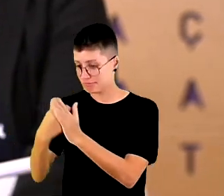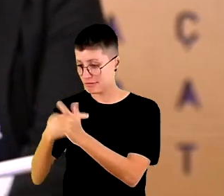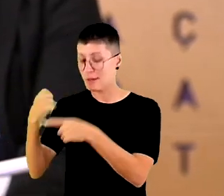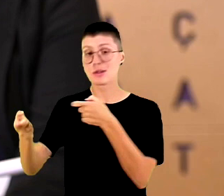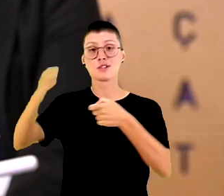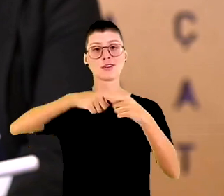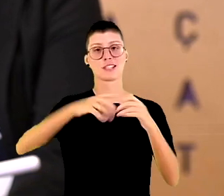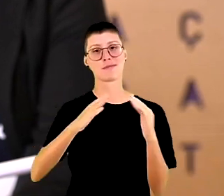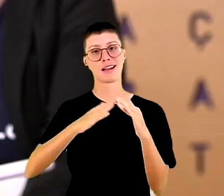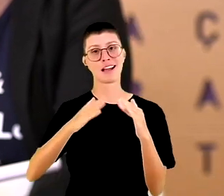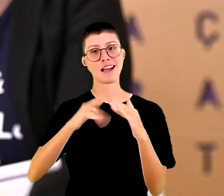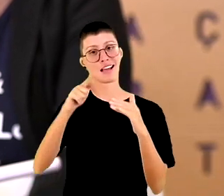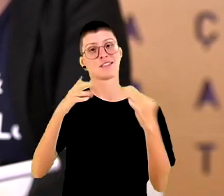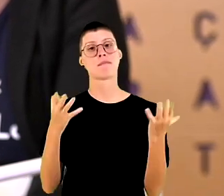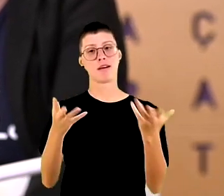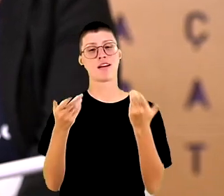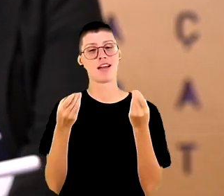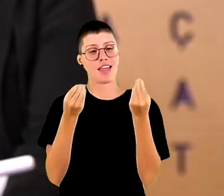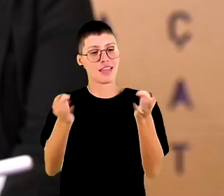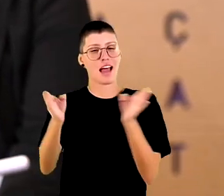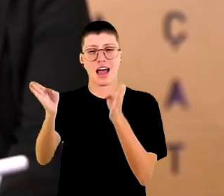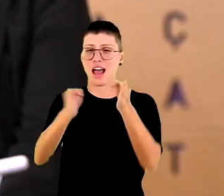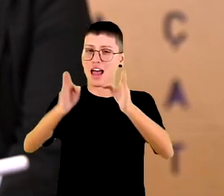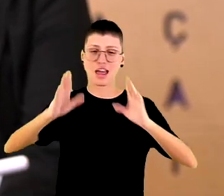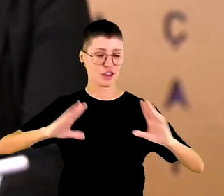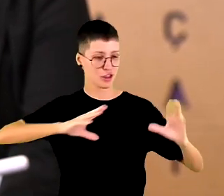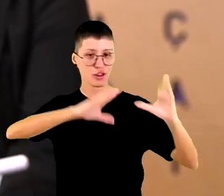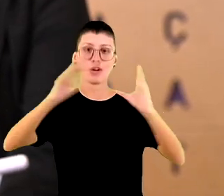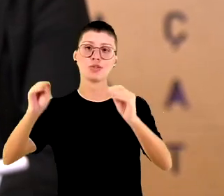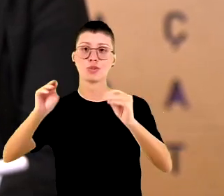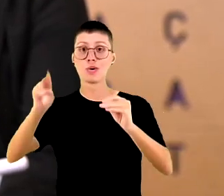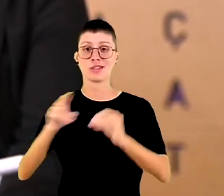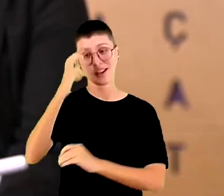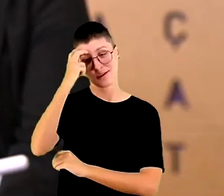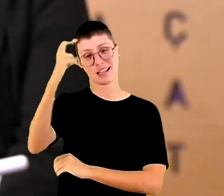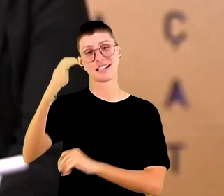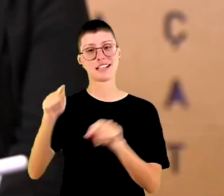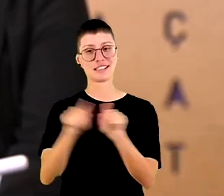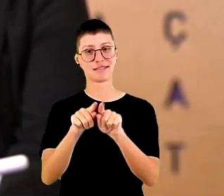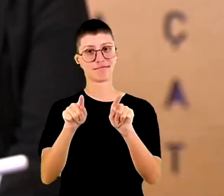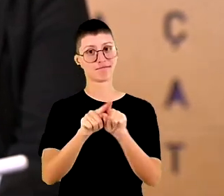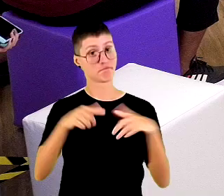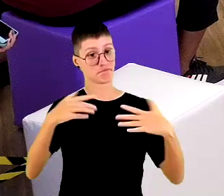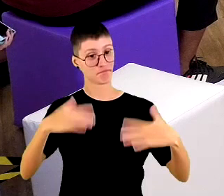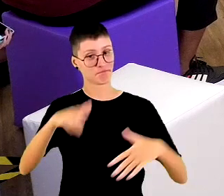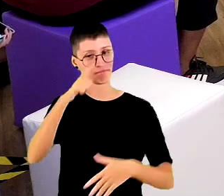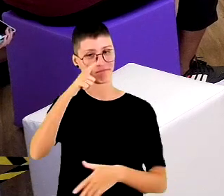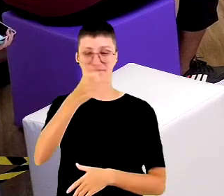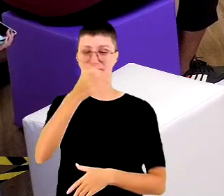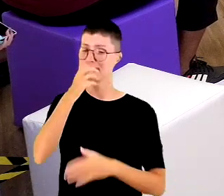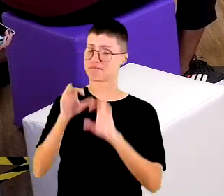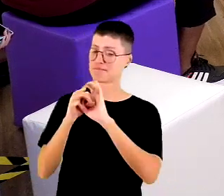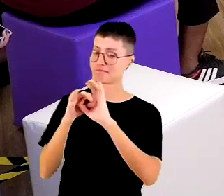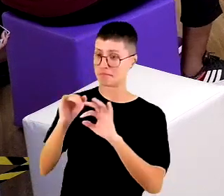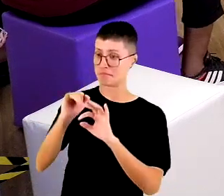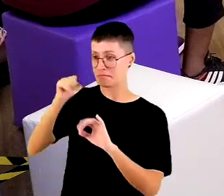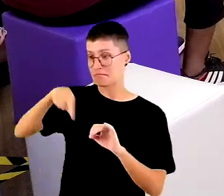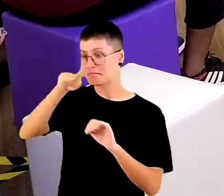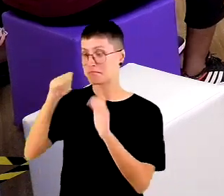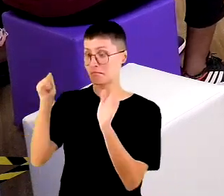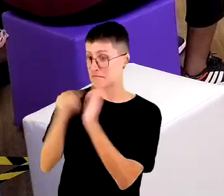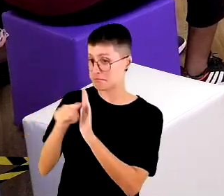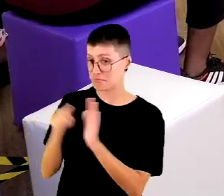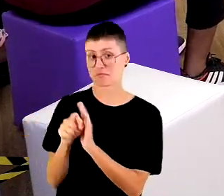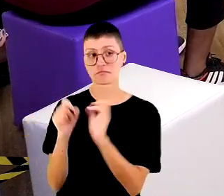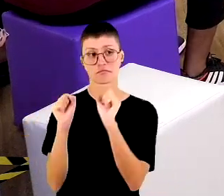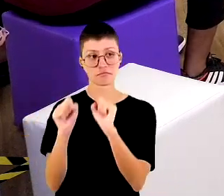trazer acessibilidade para todo mundo e com inteligência também. Que interessante. Pessoal, fique à vontade também aqui para o público fazer as perguntas. Eu